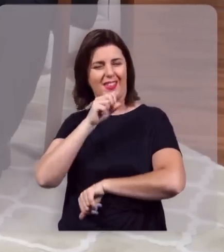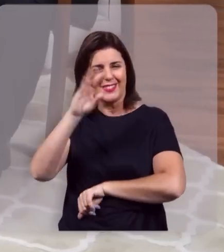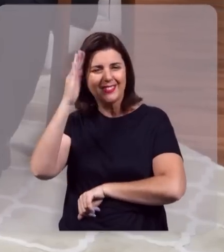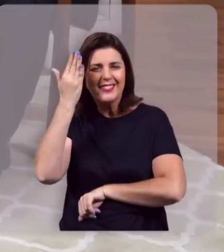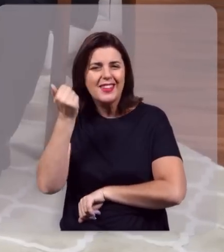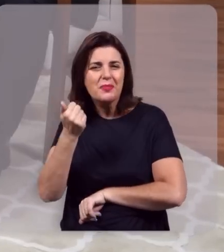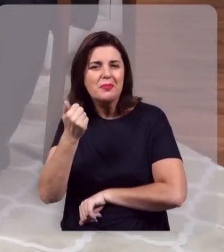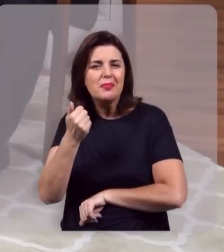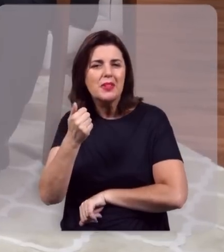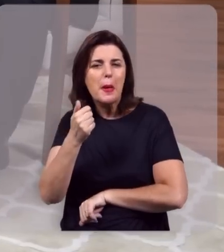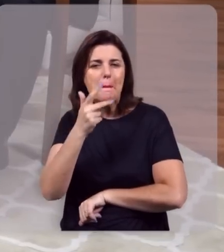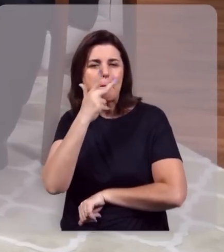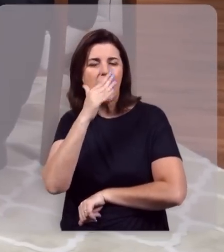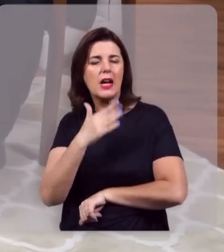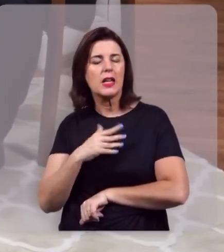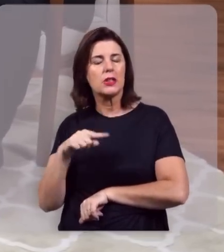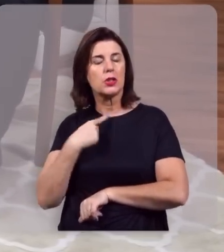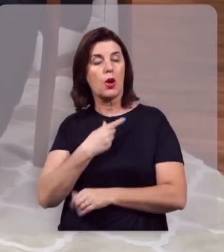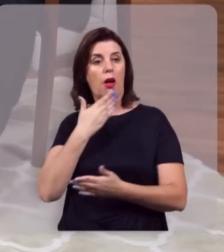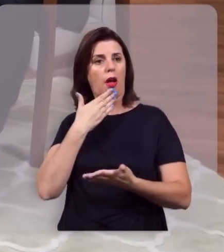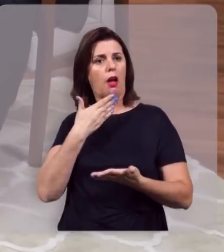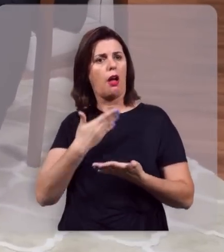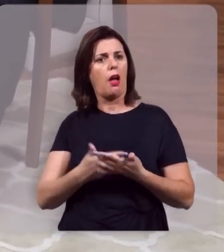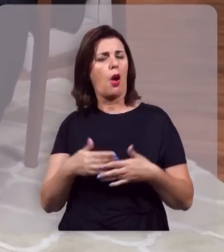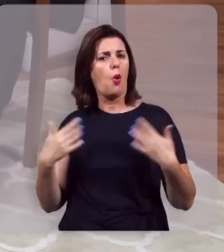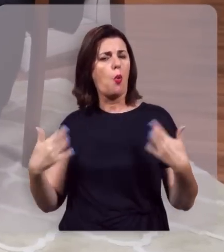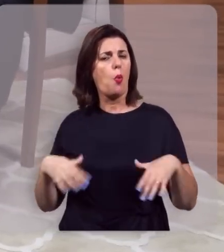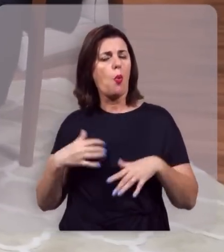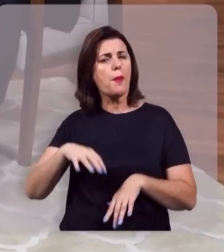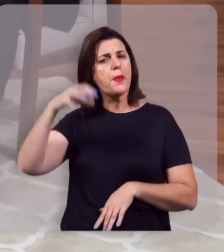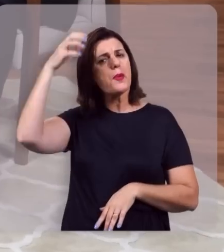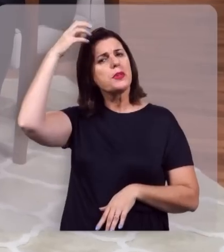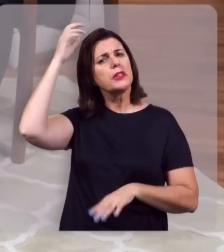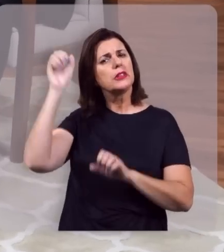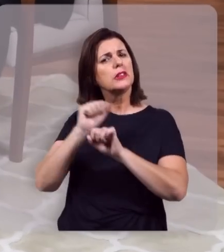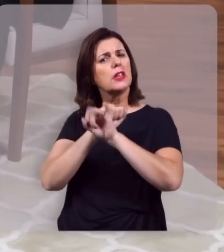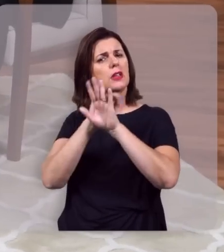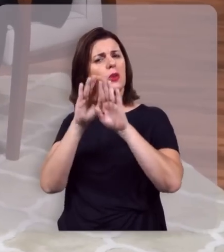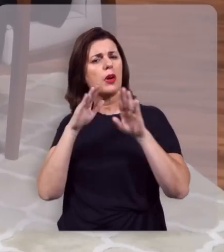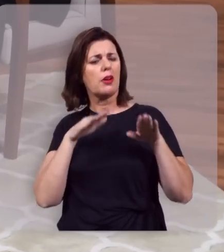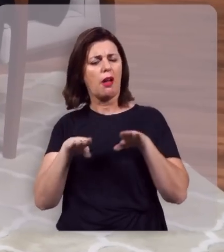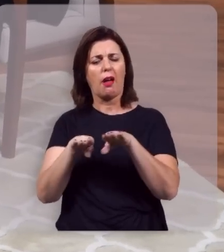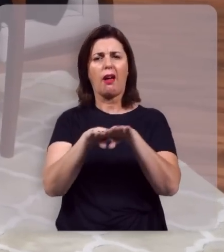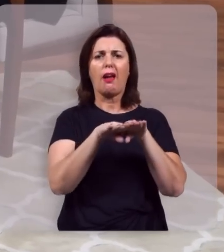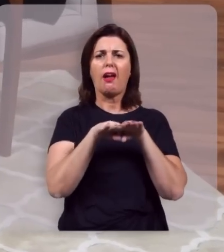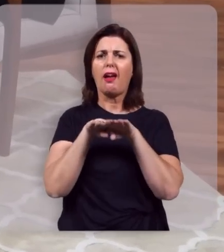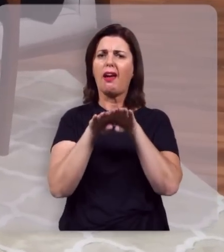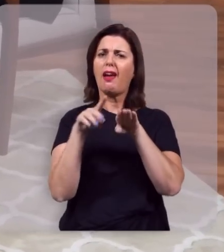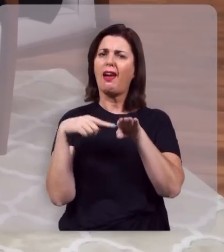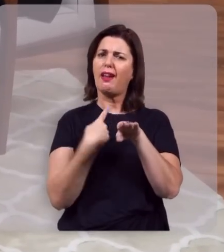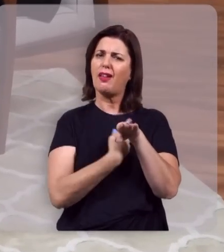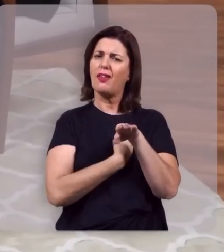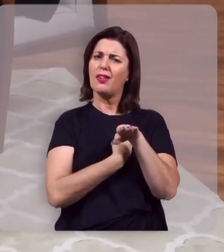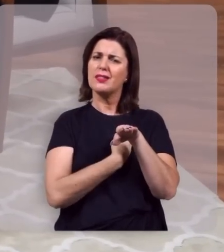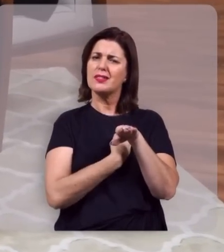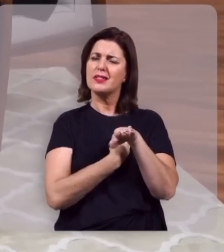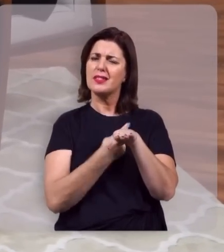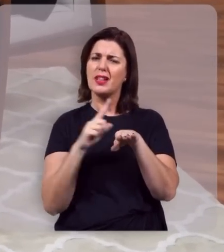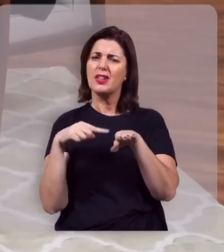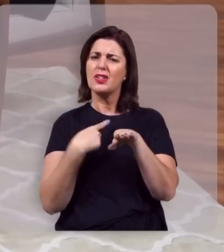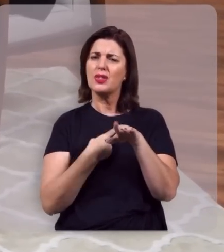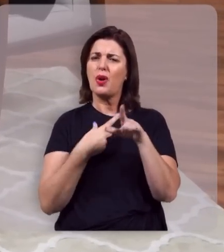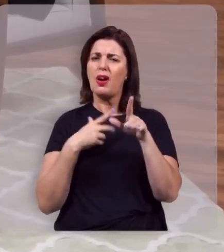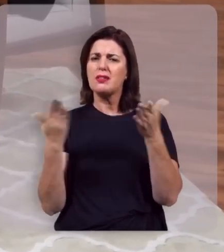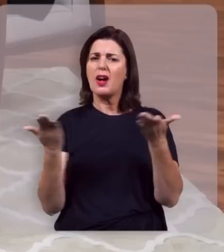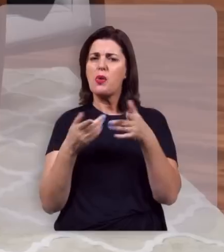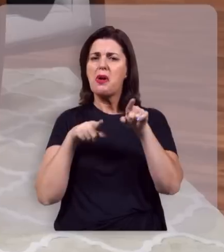velho. É para nos deixar perplexo que o Rei da Glória tenha se igualado a nós e faça de nós